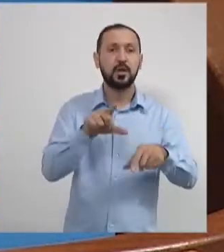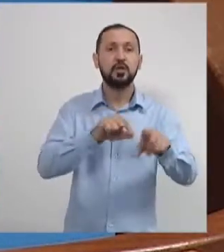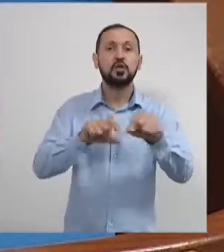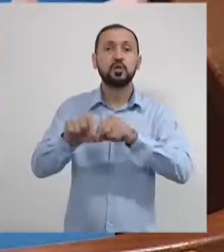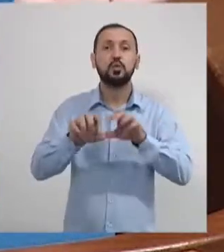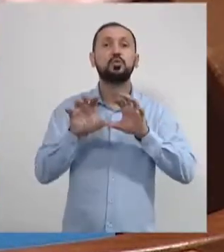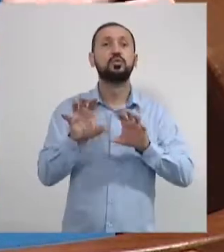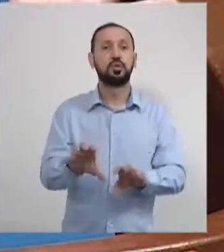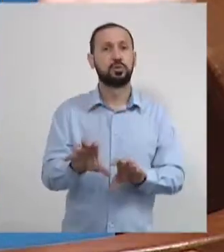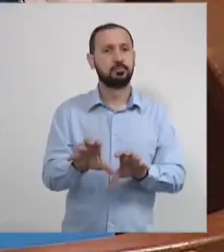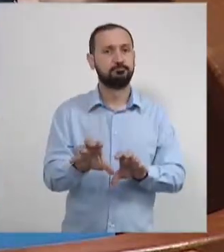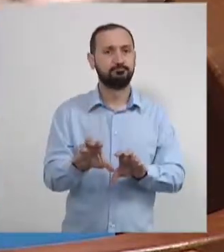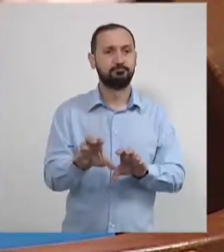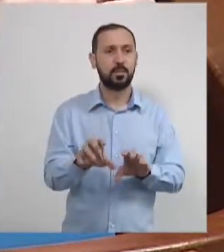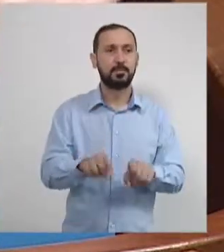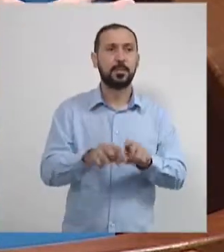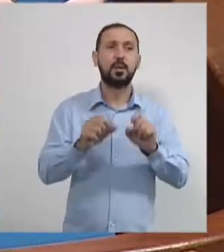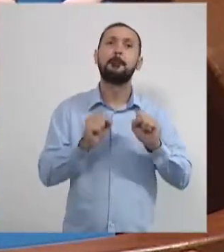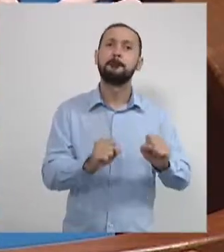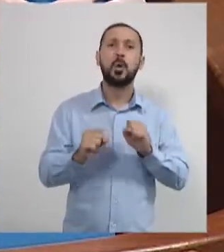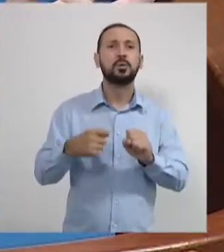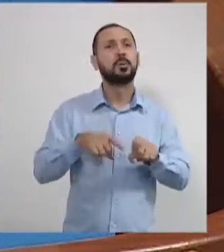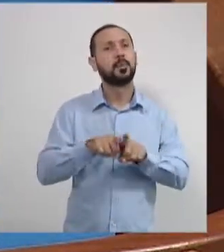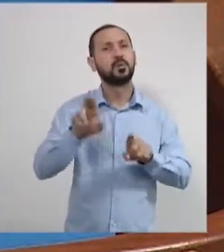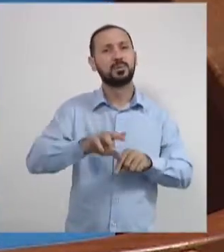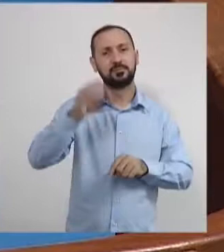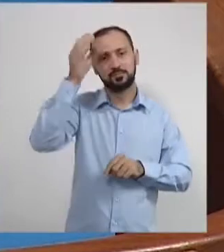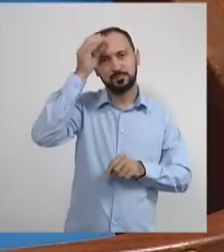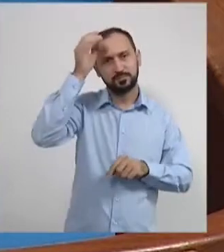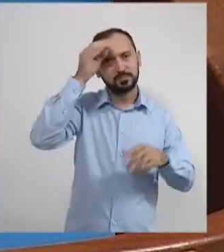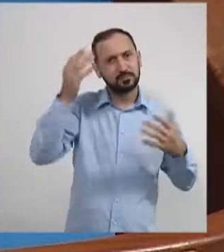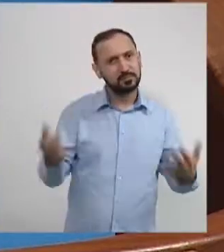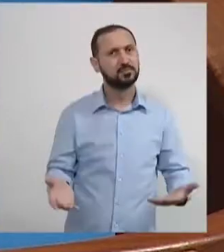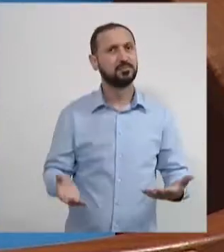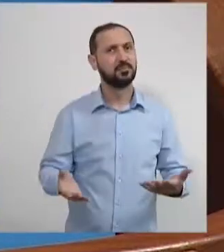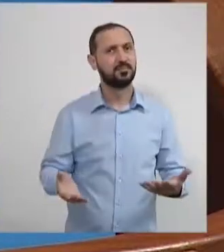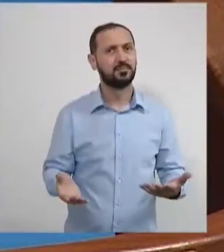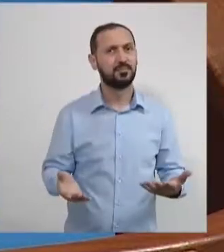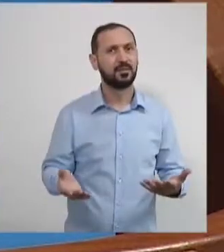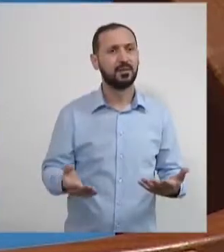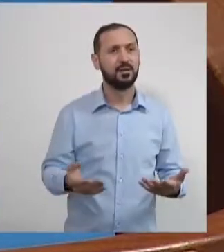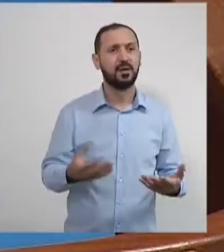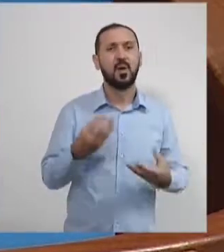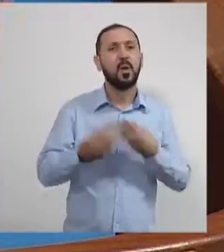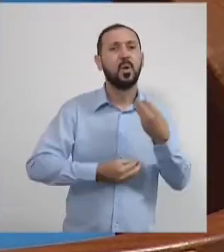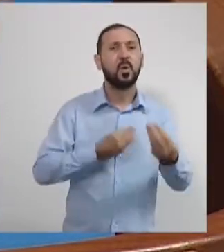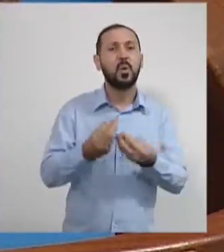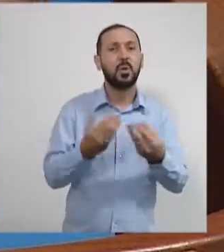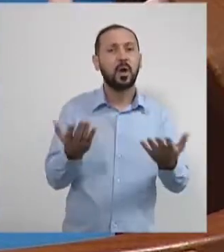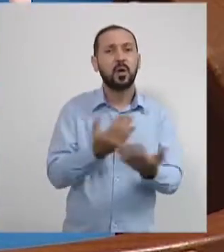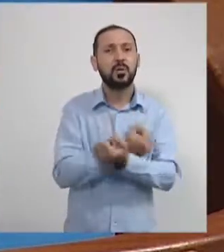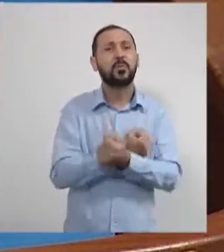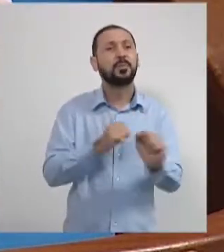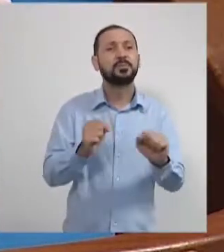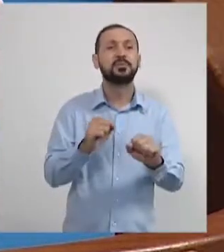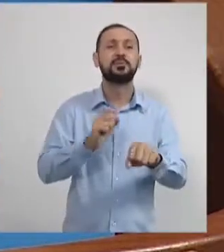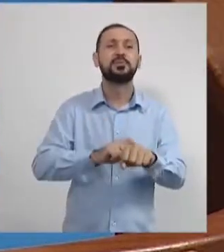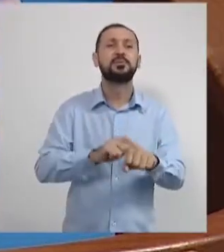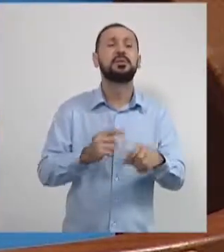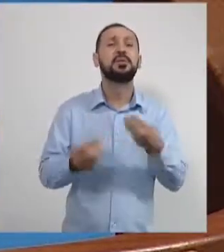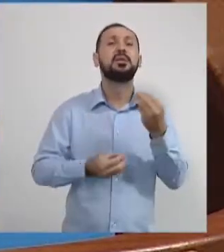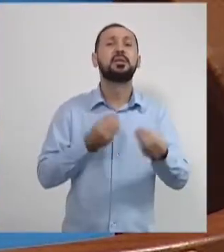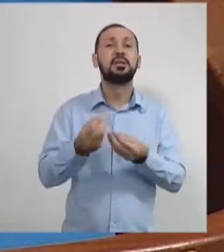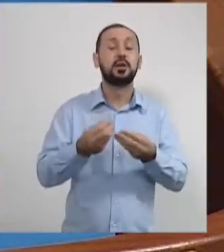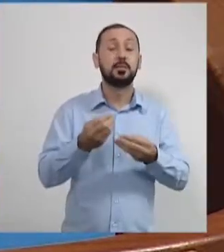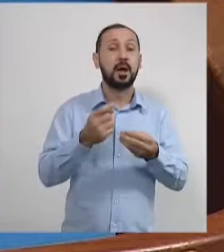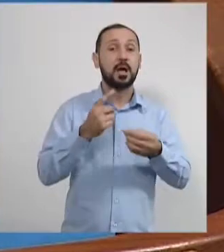da forma, mas é preciso de bom senso. É absolutamente inimaginável, impossível pressupor que